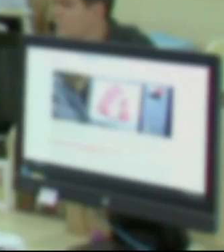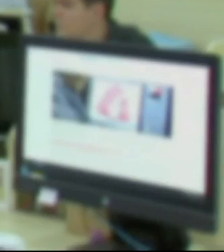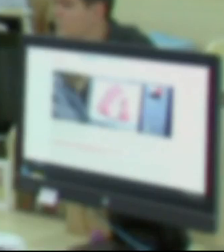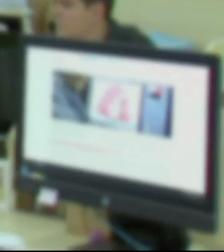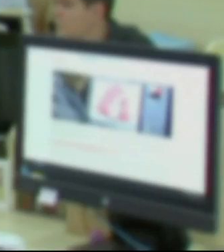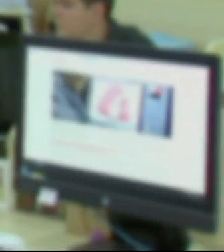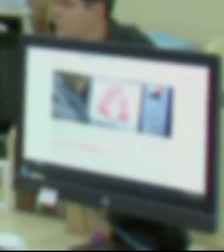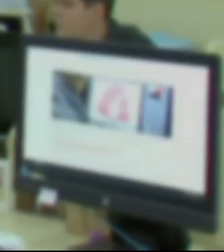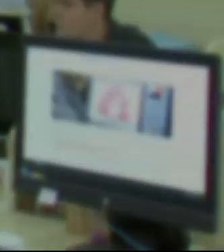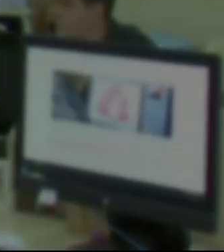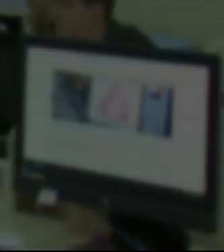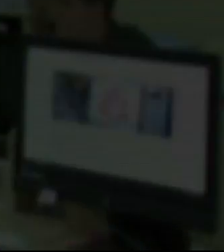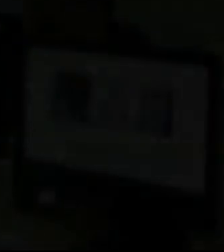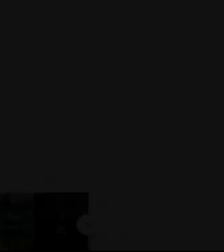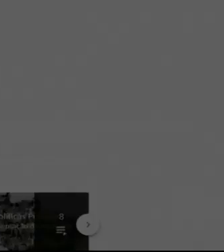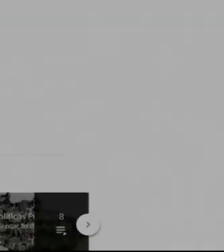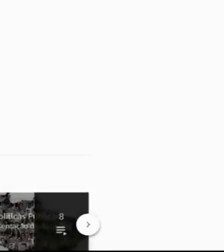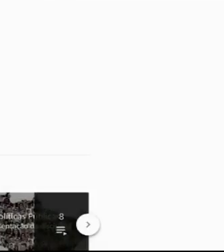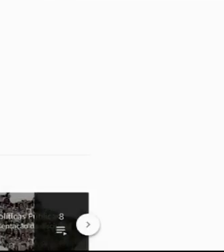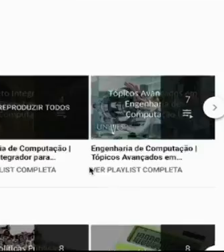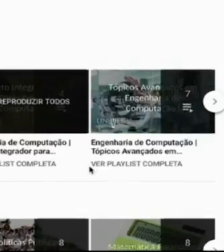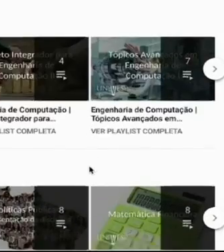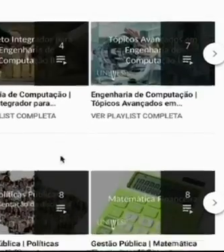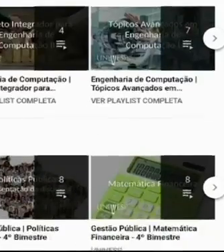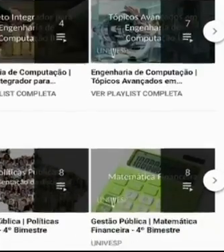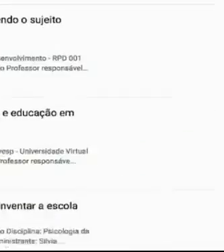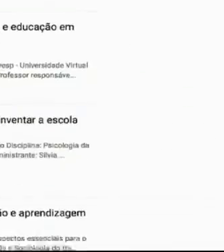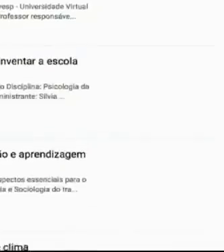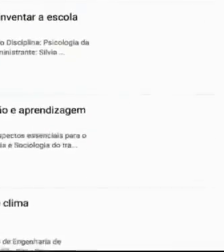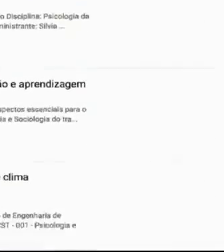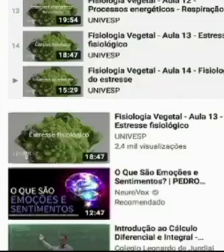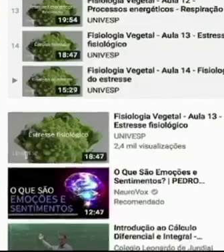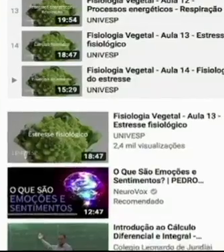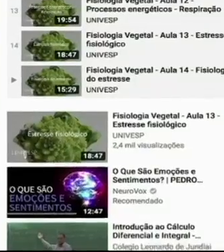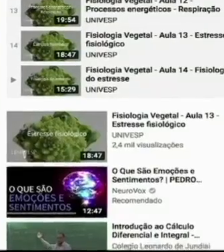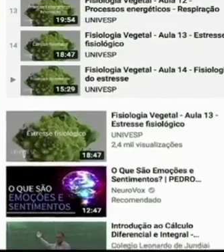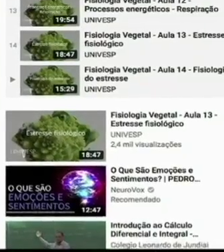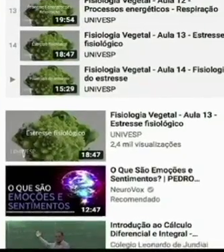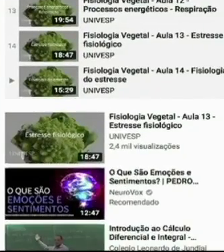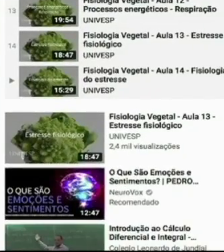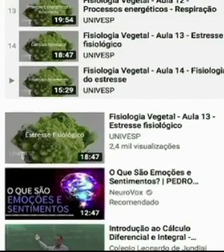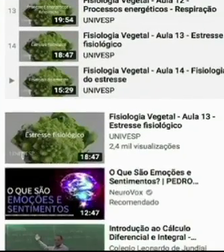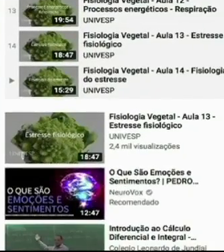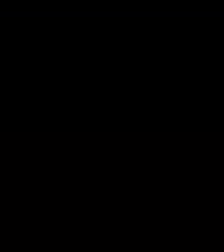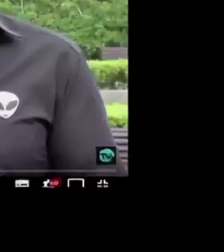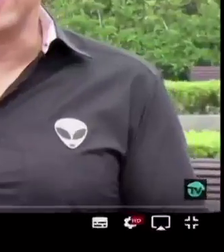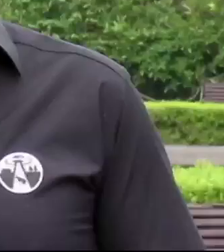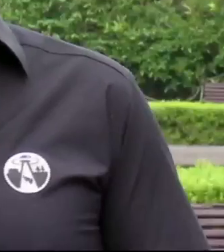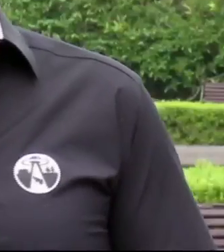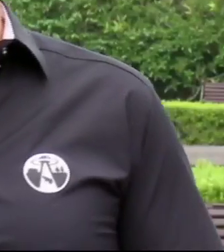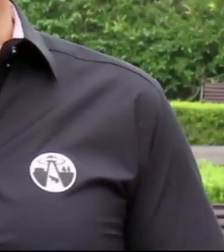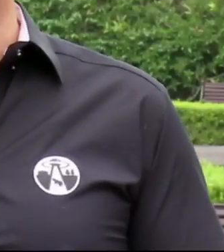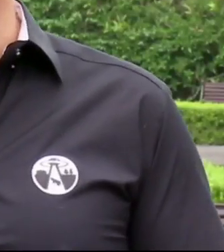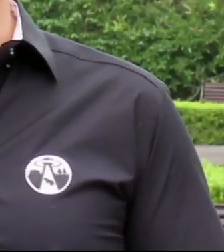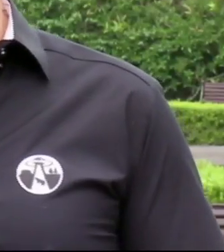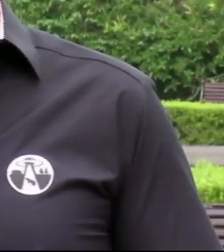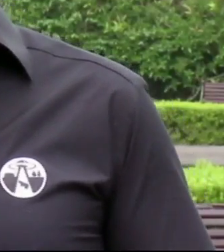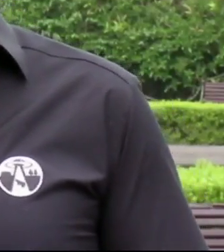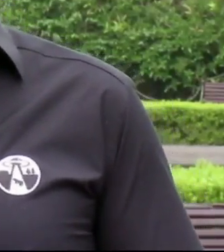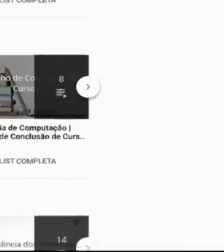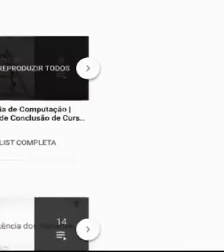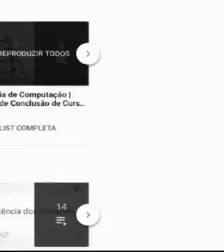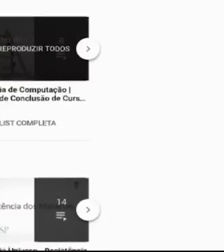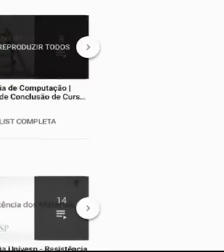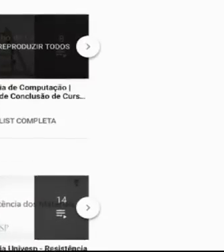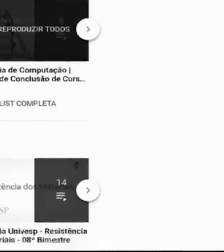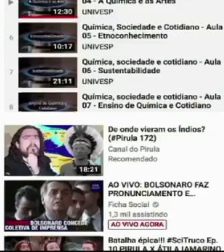e supervisores de curso com mais de 100 milhões de frios o canal da univesp tv é